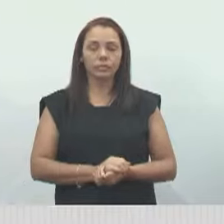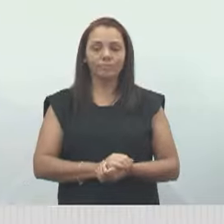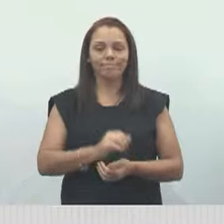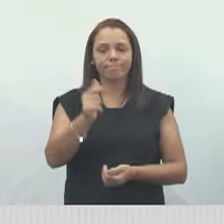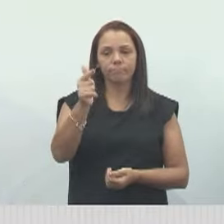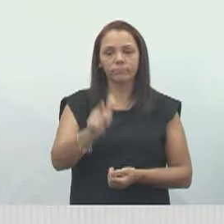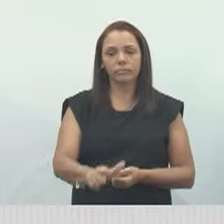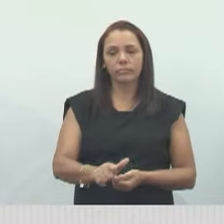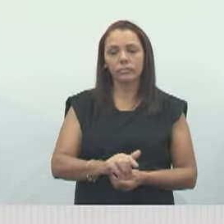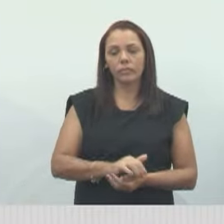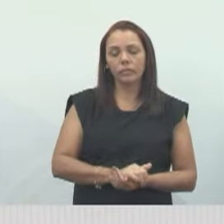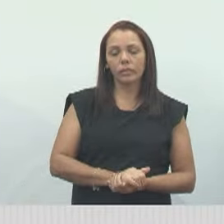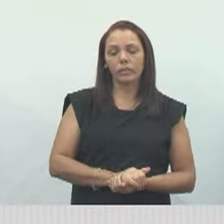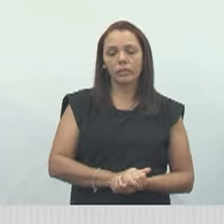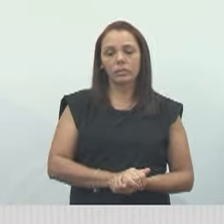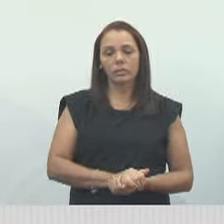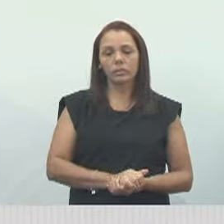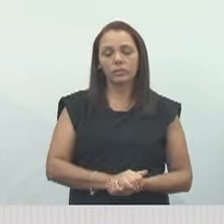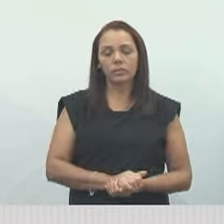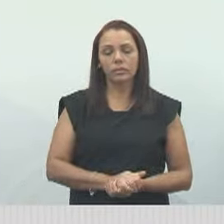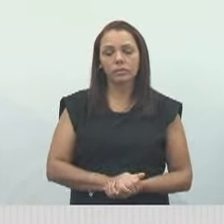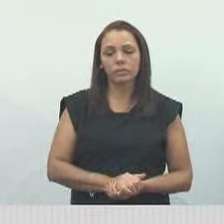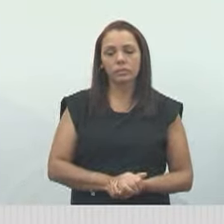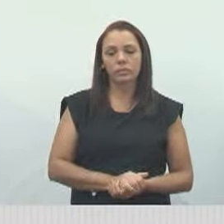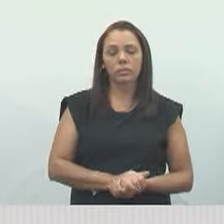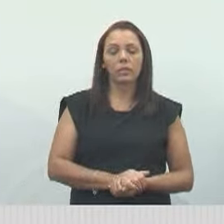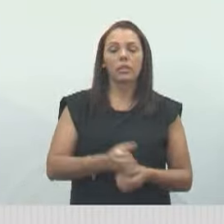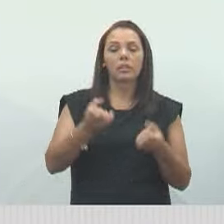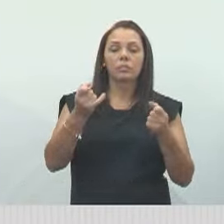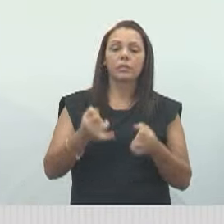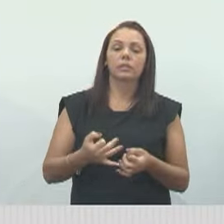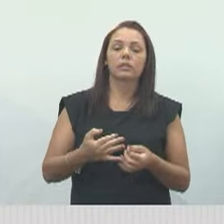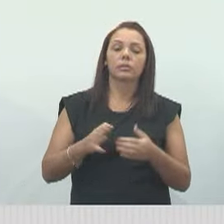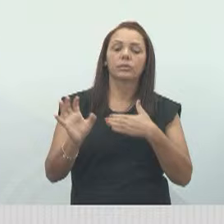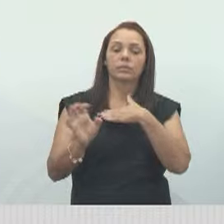para a próxima. Agora, falando do SAI,